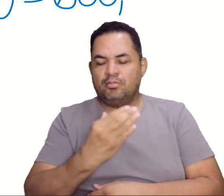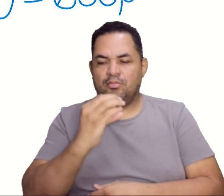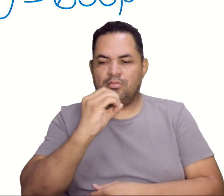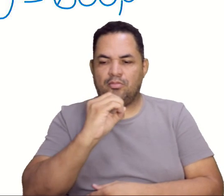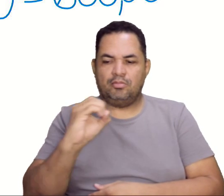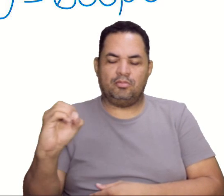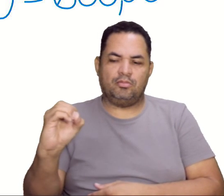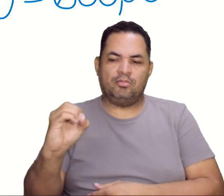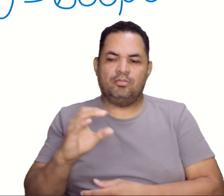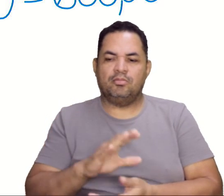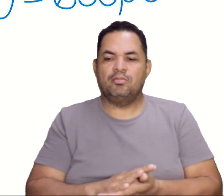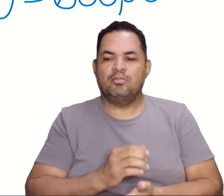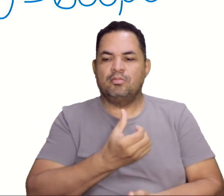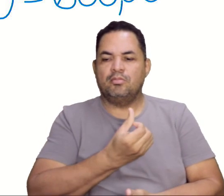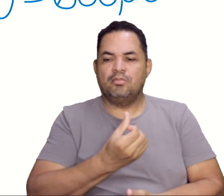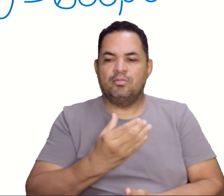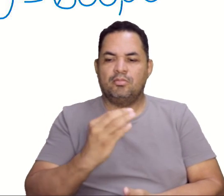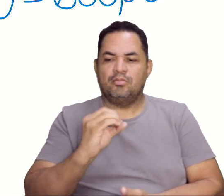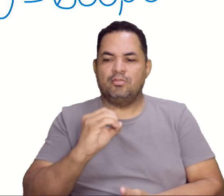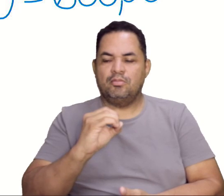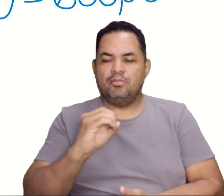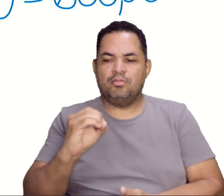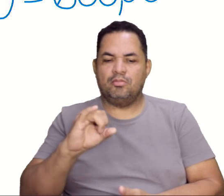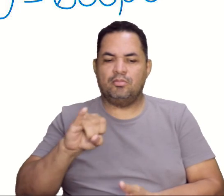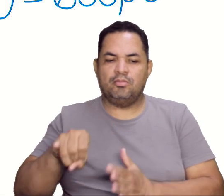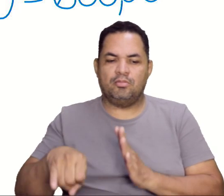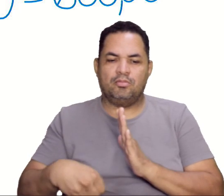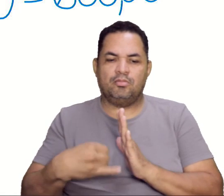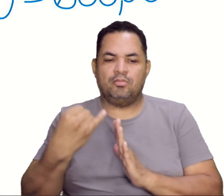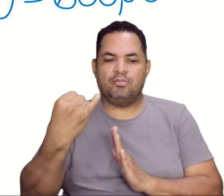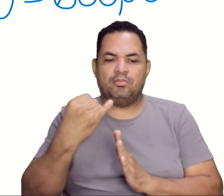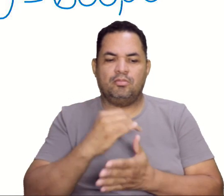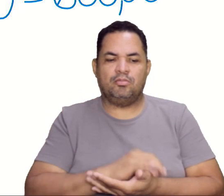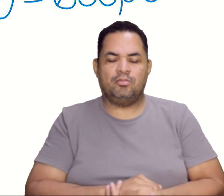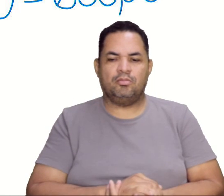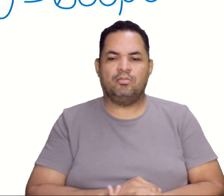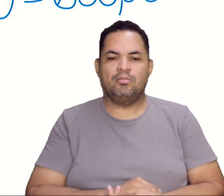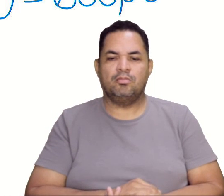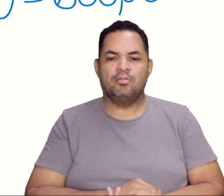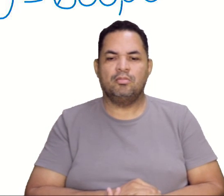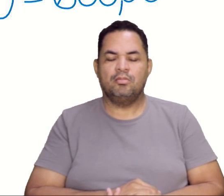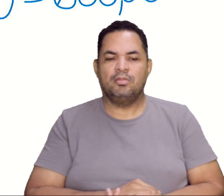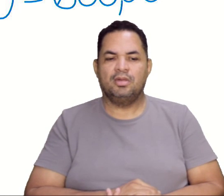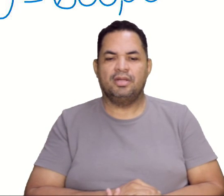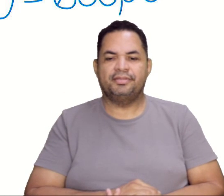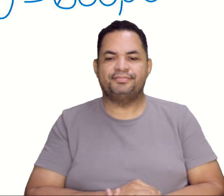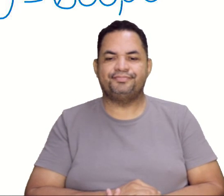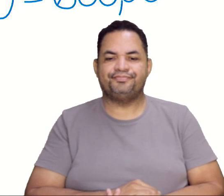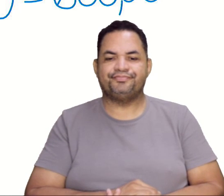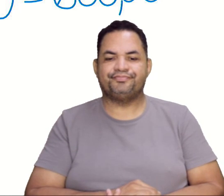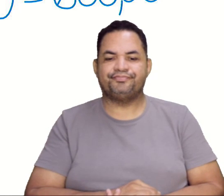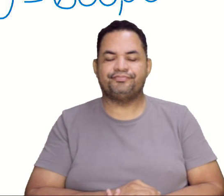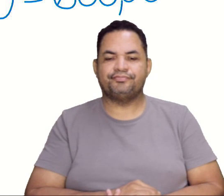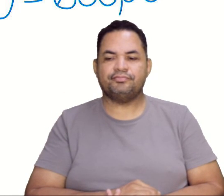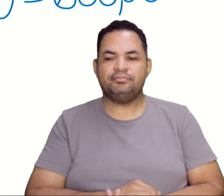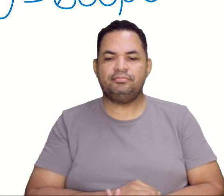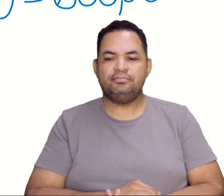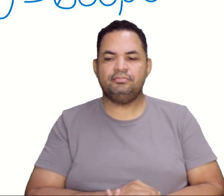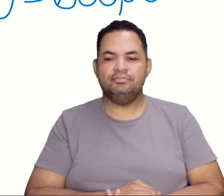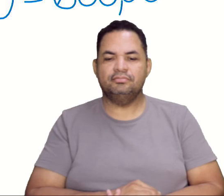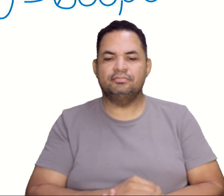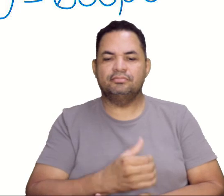600 então 600 é o juro ah deu certinho ali o espacinho vamos lá dar um aqui vamos lá